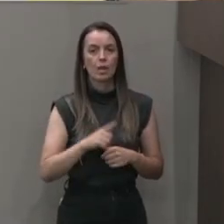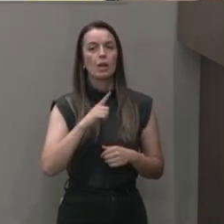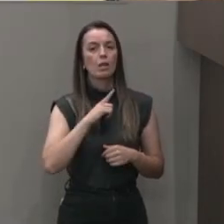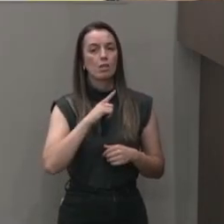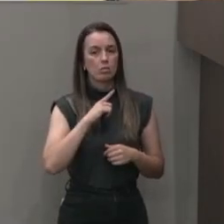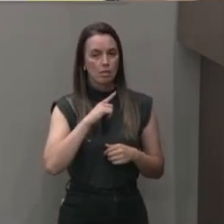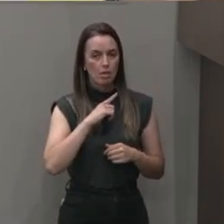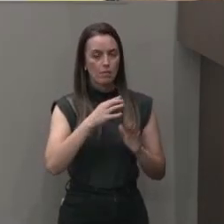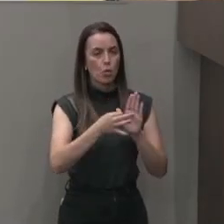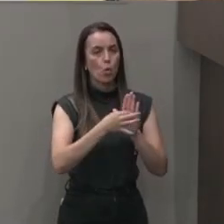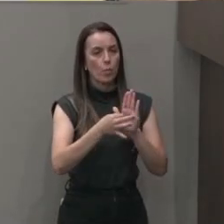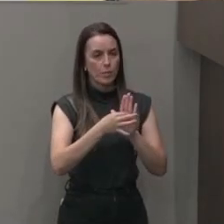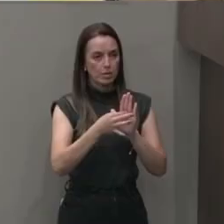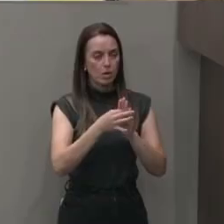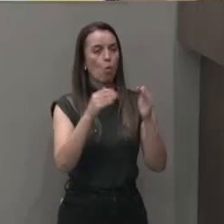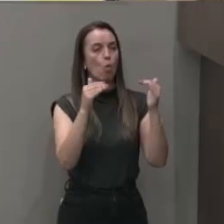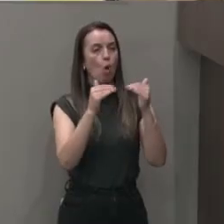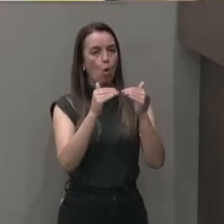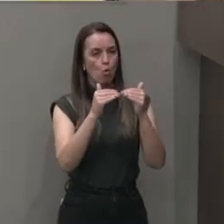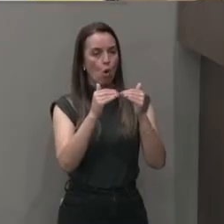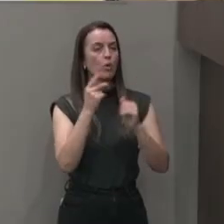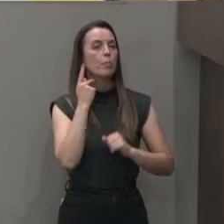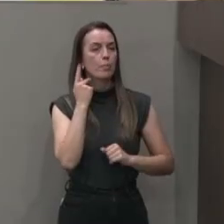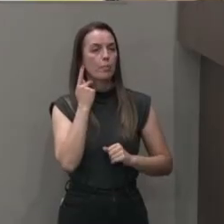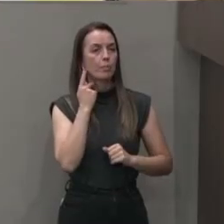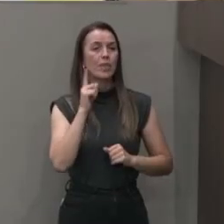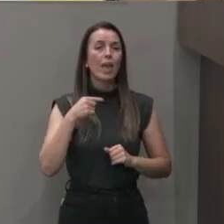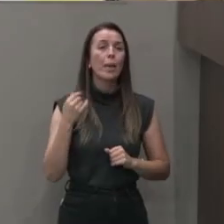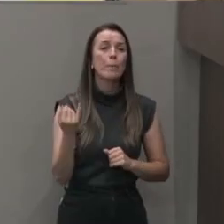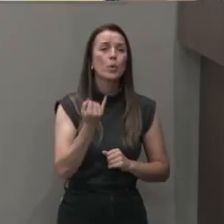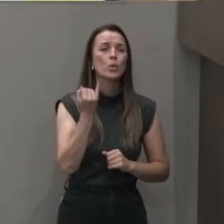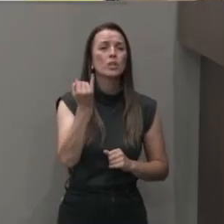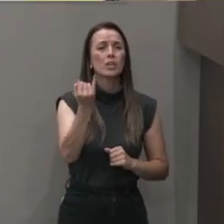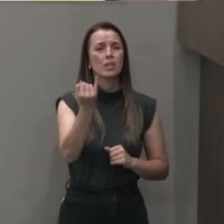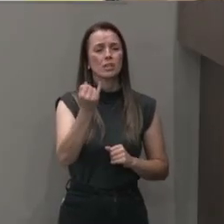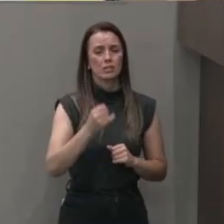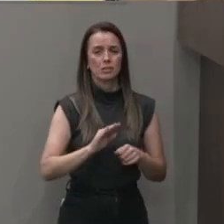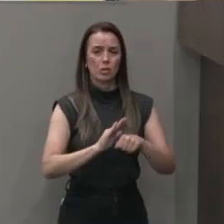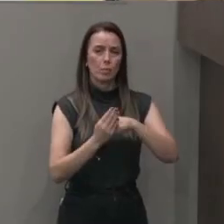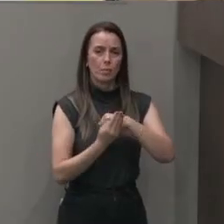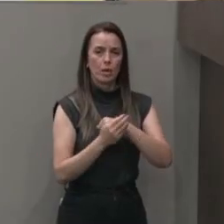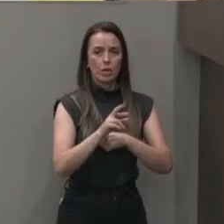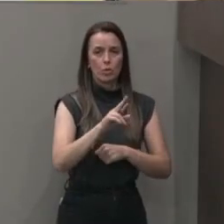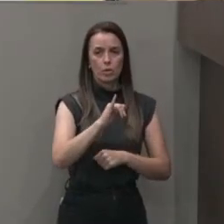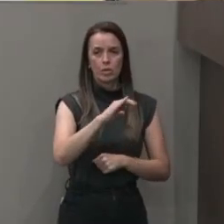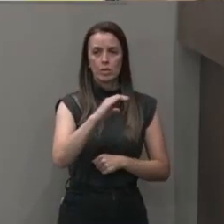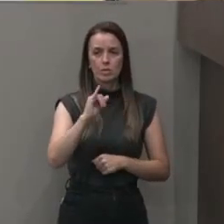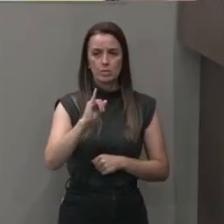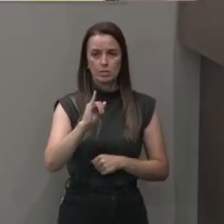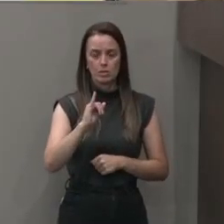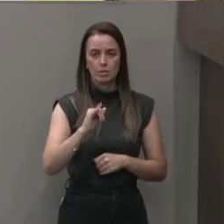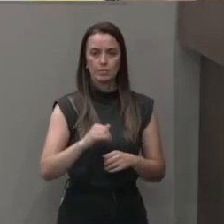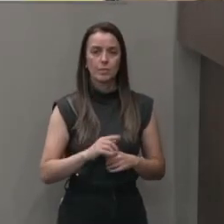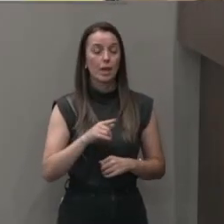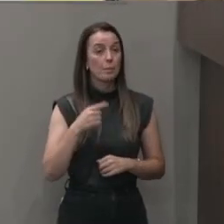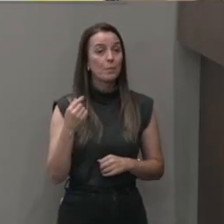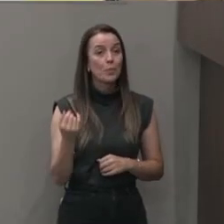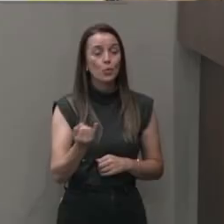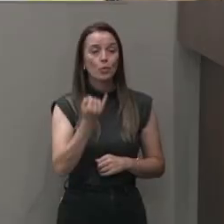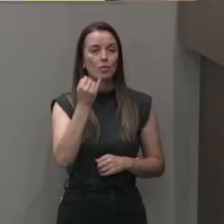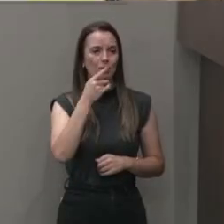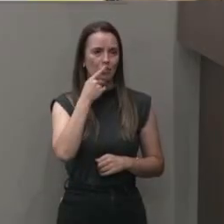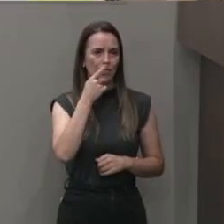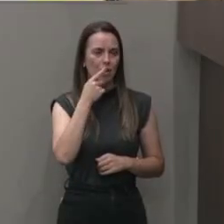Casa. E é um projeto importante para aquela comunidade lá do bairro Rice. Importante dizer, vereadora Marina, que a